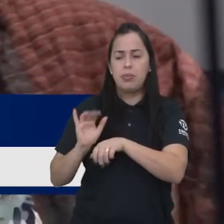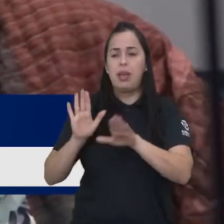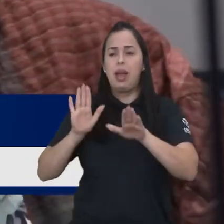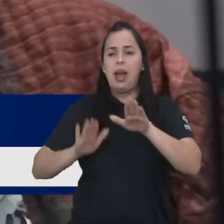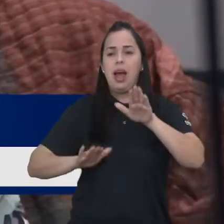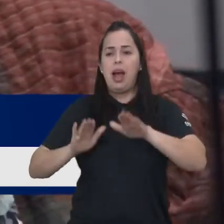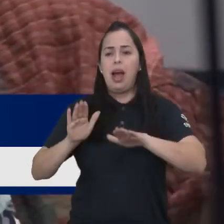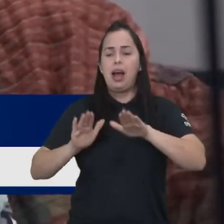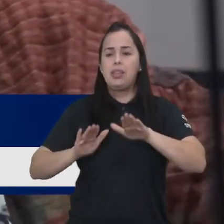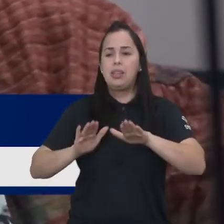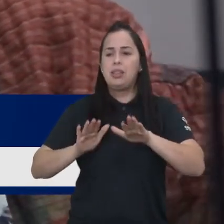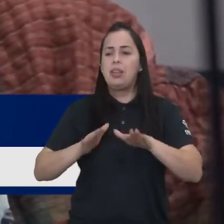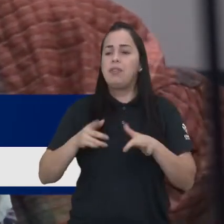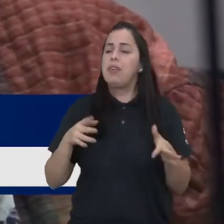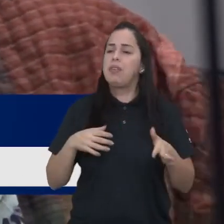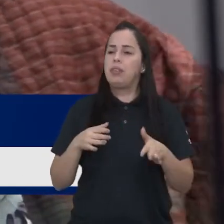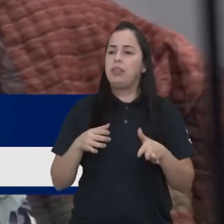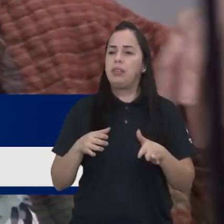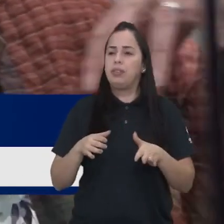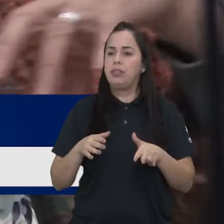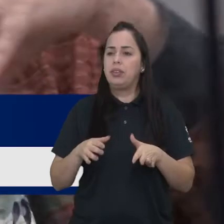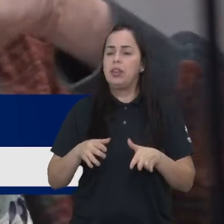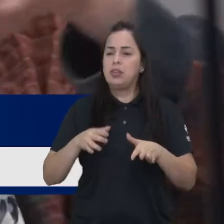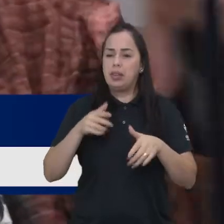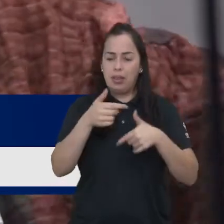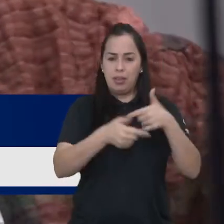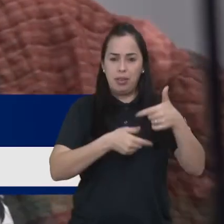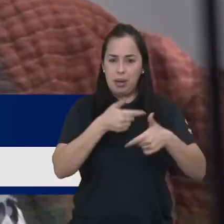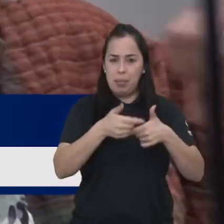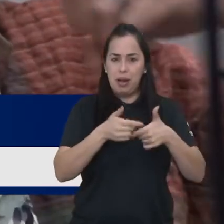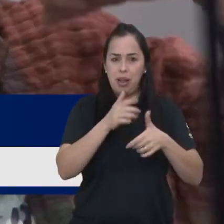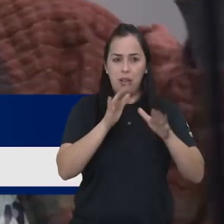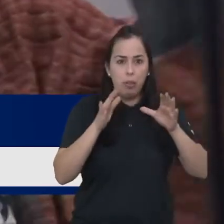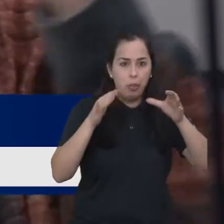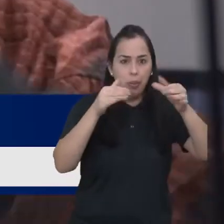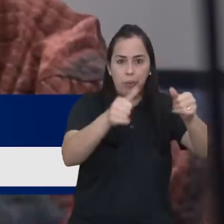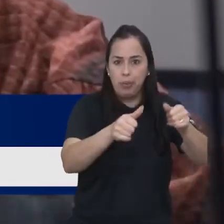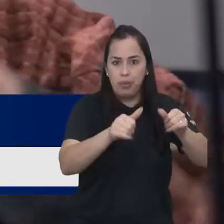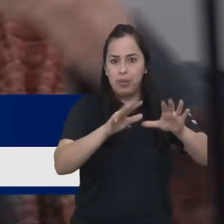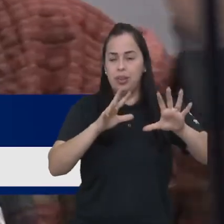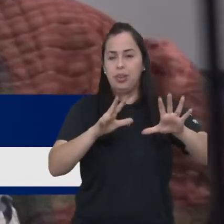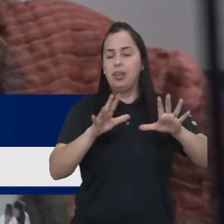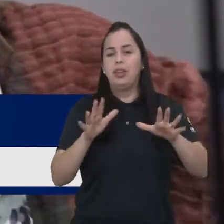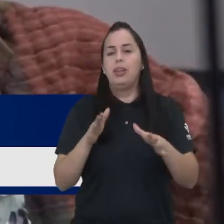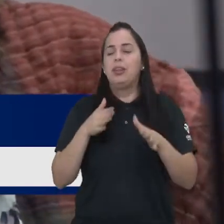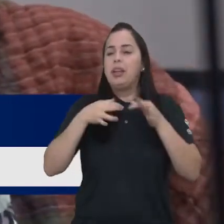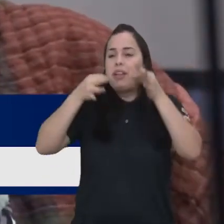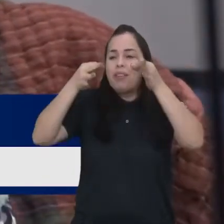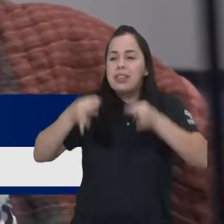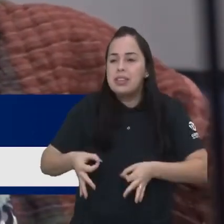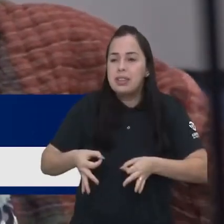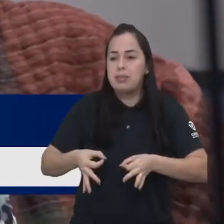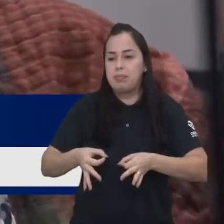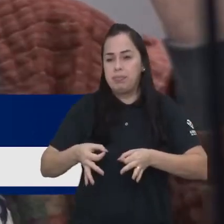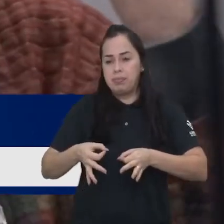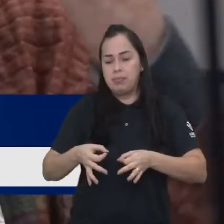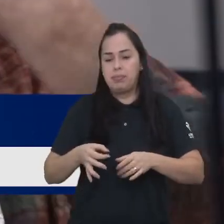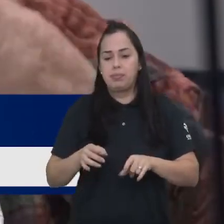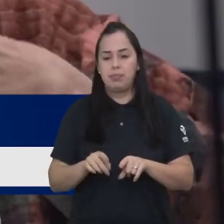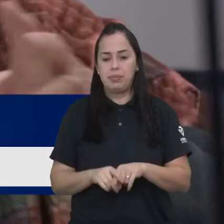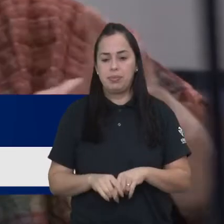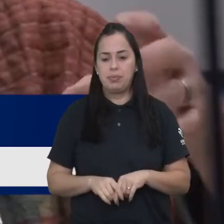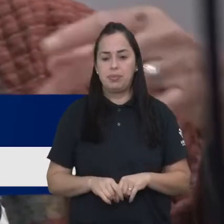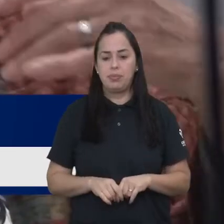faz as coisas muito pontuais. A gente não trabalha no bairro inteiro, tem gente que participa no bairro, tem gente que não participa.